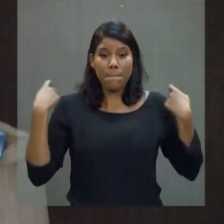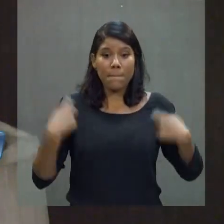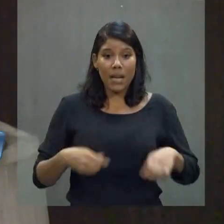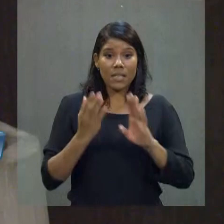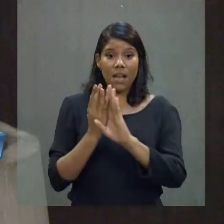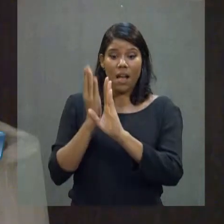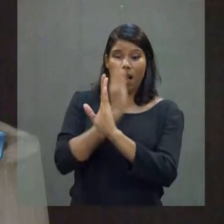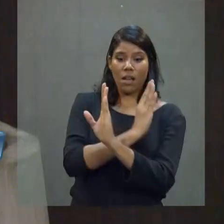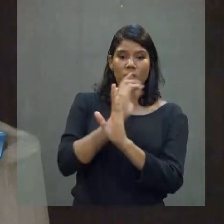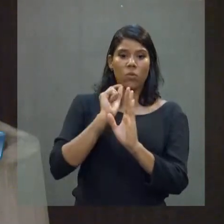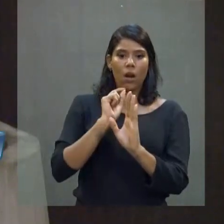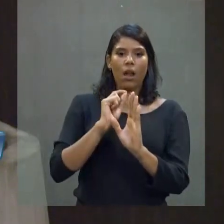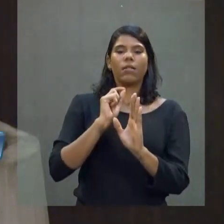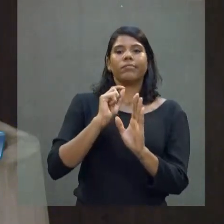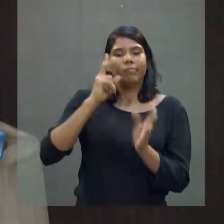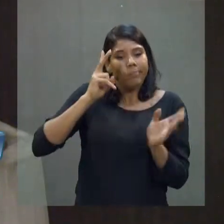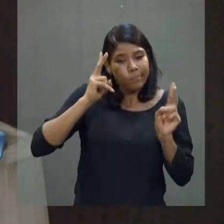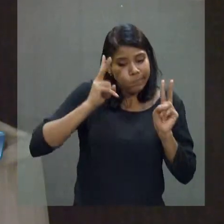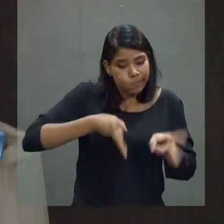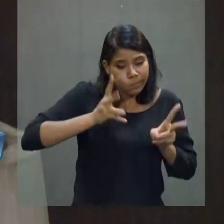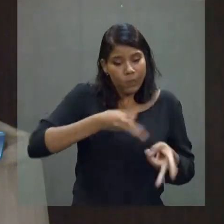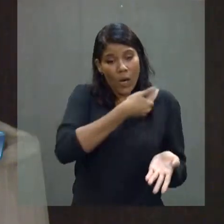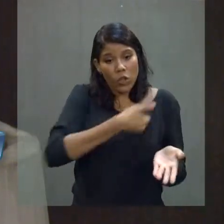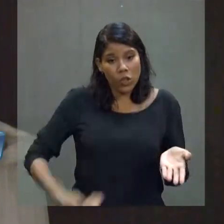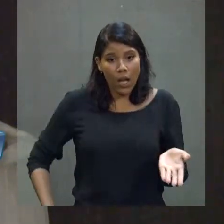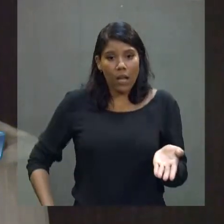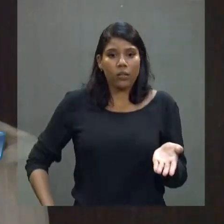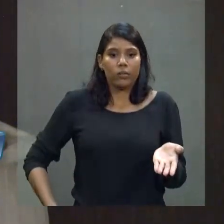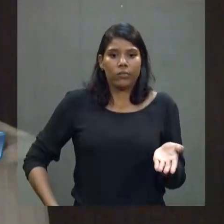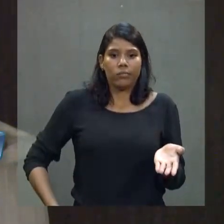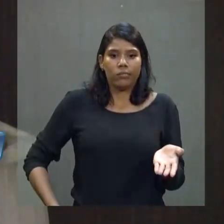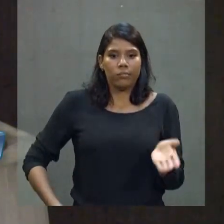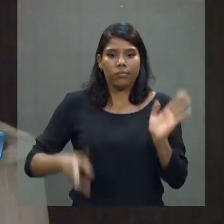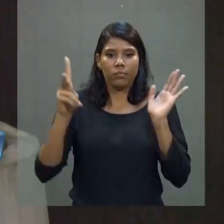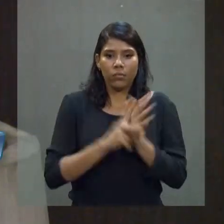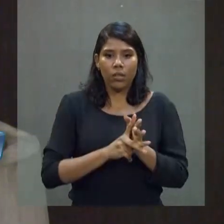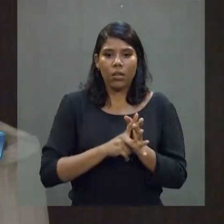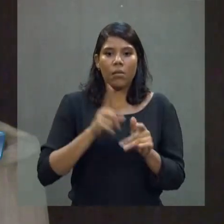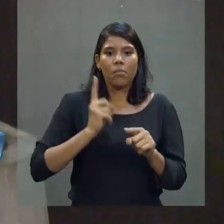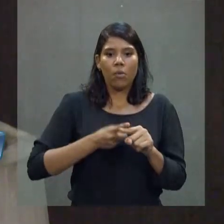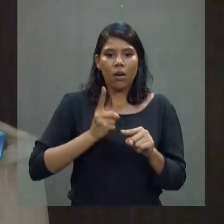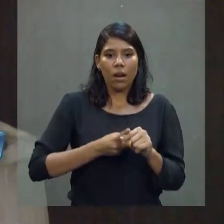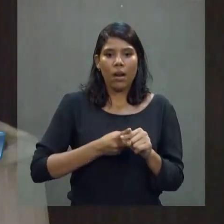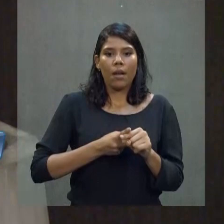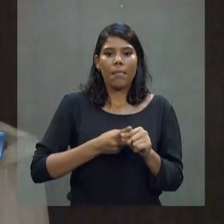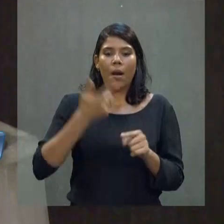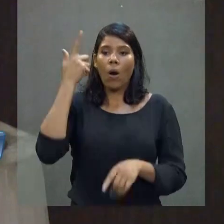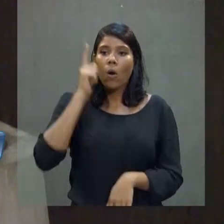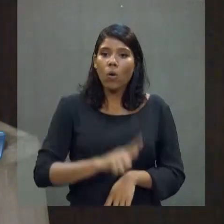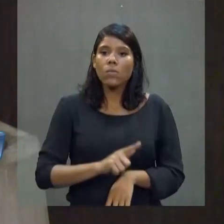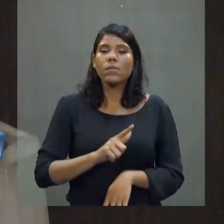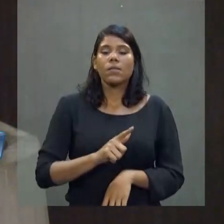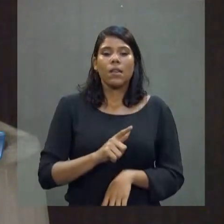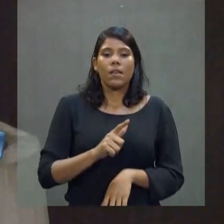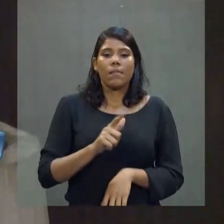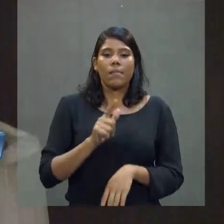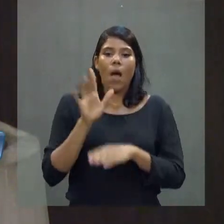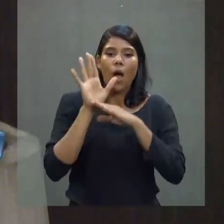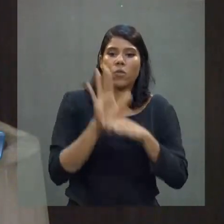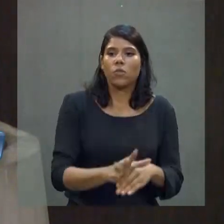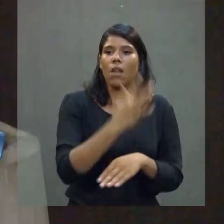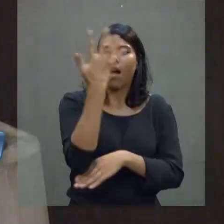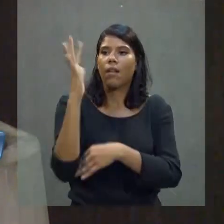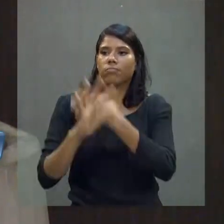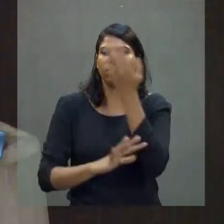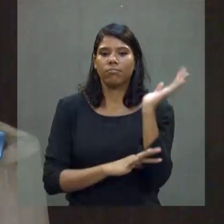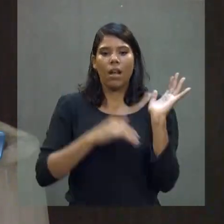seja estatal. Até para proteger o nosso ambiente. Porque esse vai ser o nosso grande desafio.